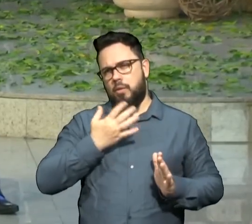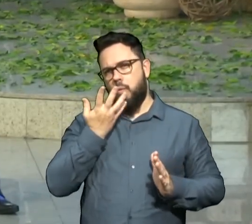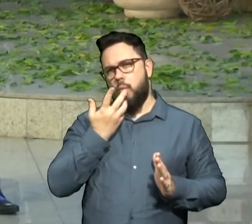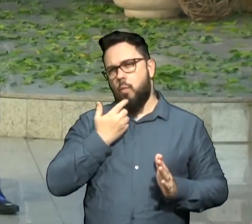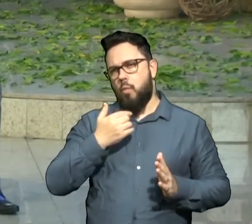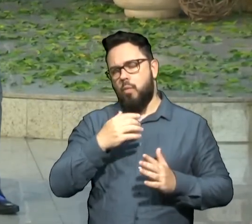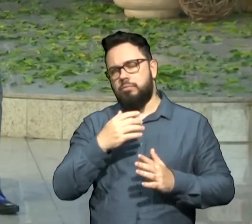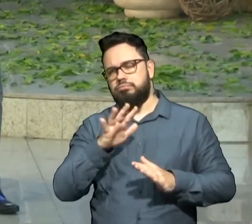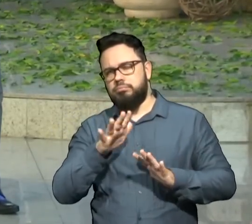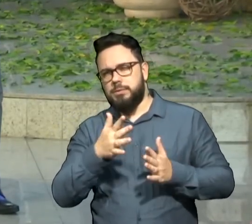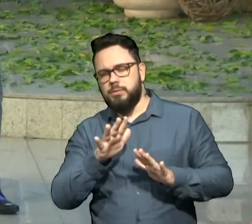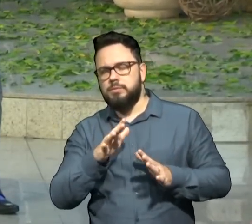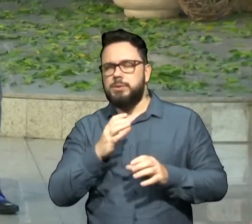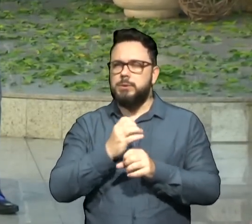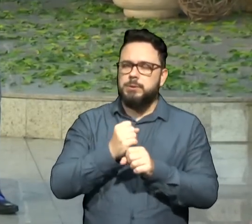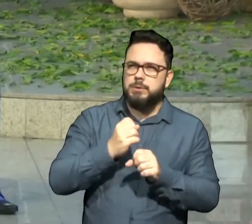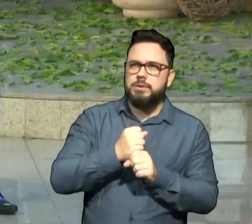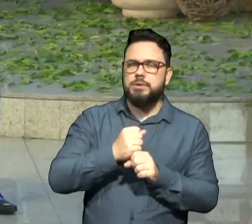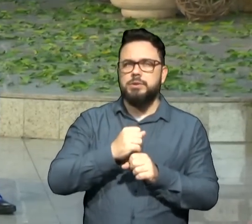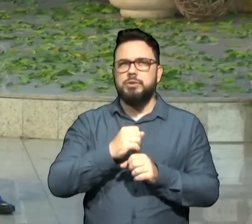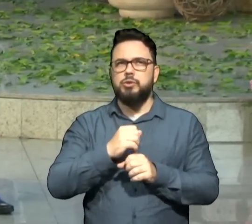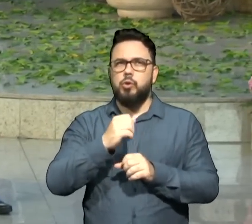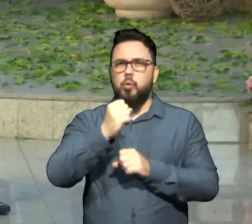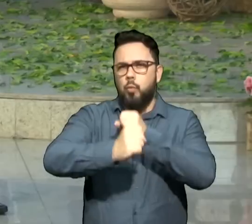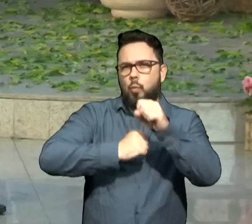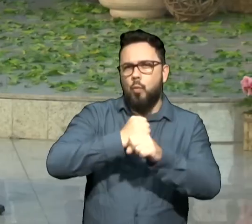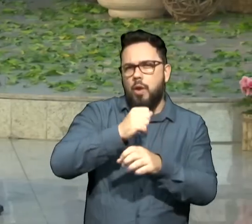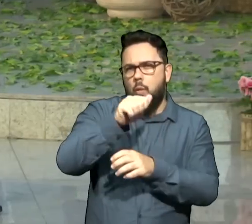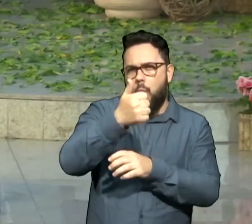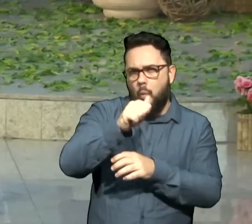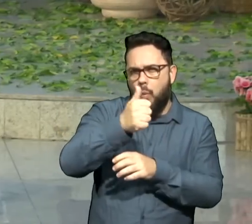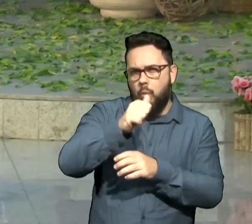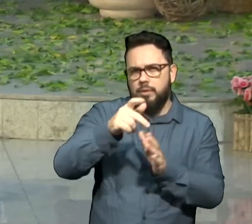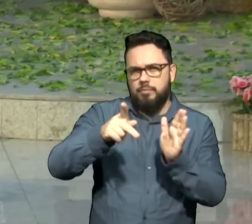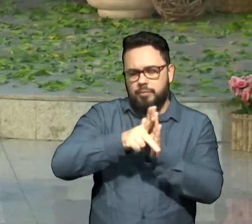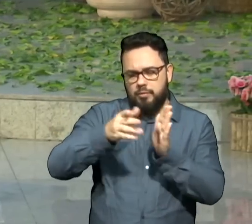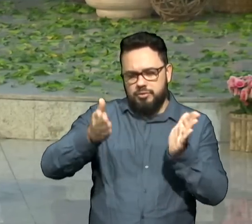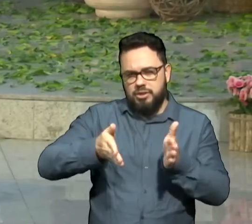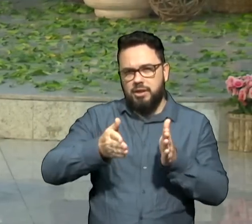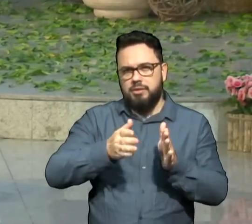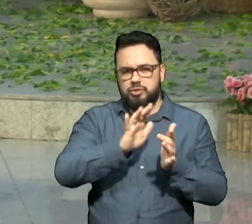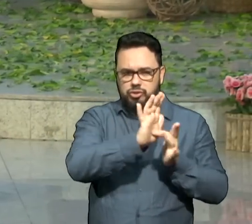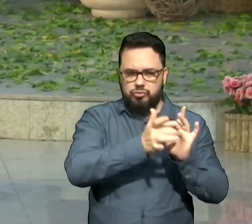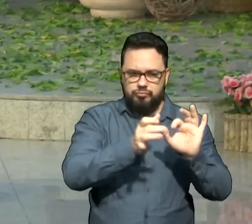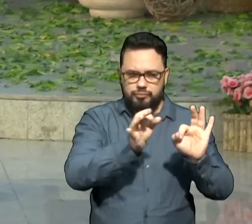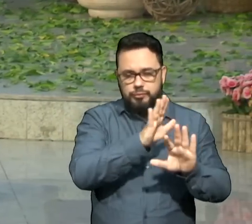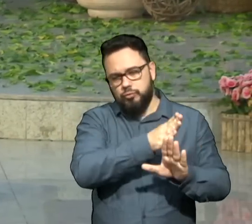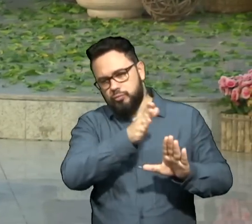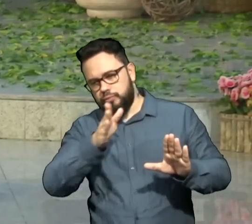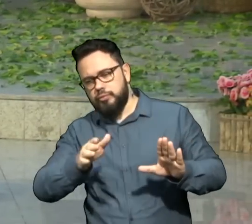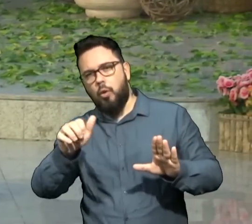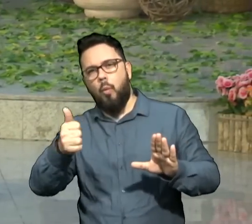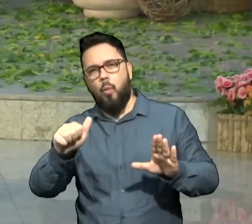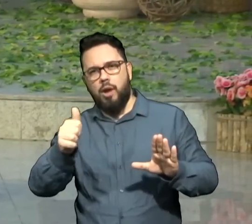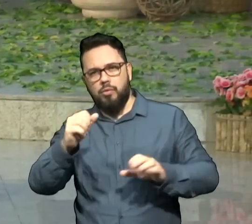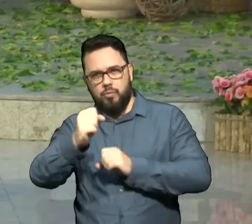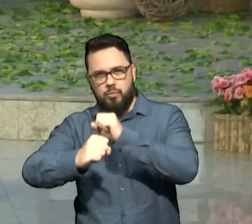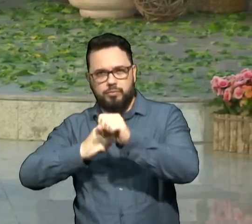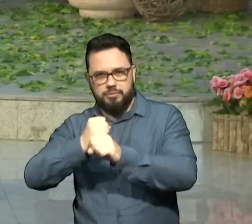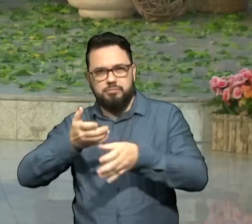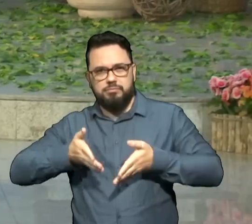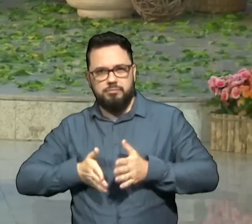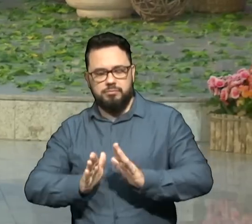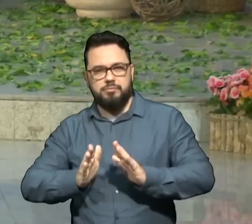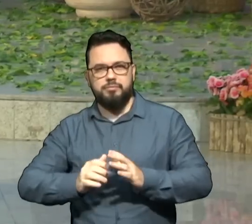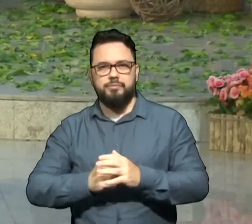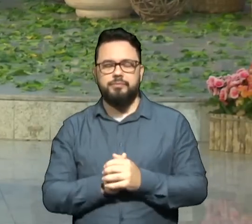anos eh 11 10 11 da nossa era um pouco antes disso no ano 6 houve uma rebelião